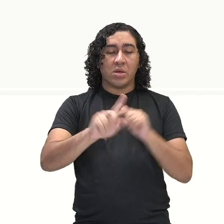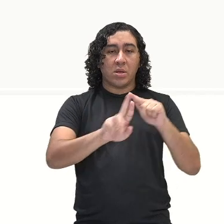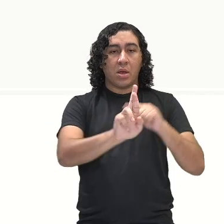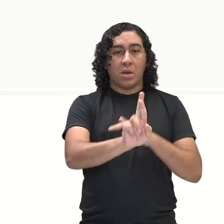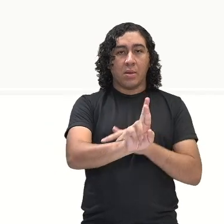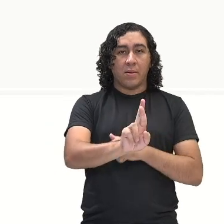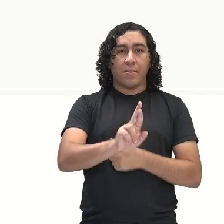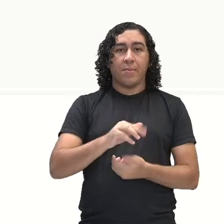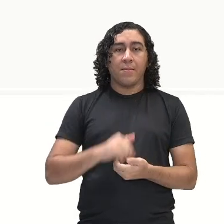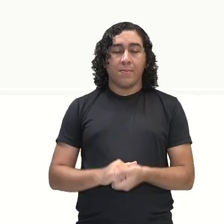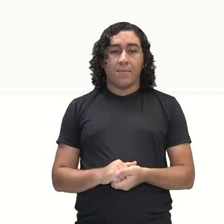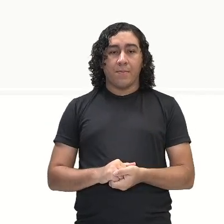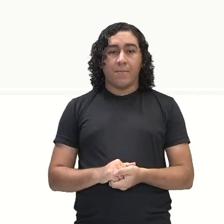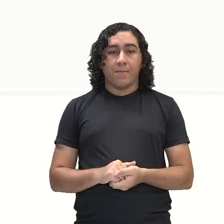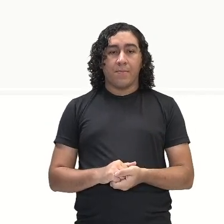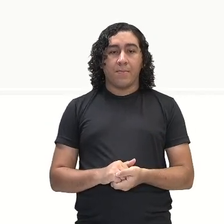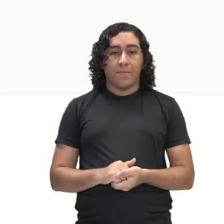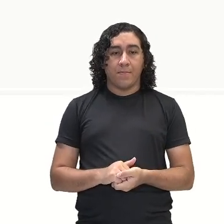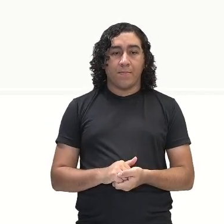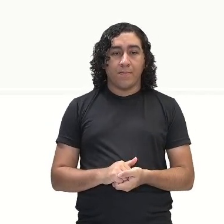razão. Tudo bem?